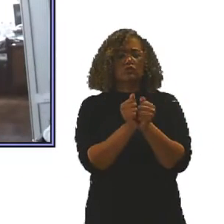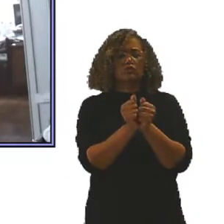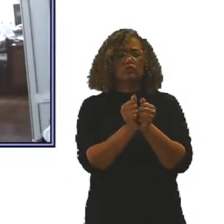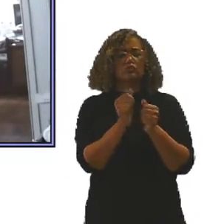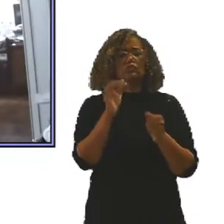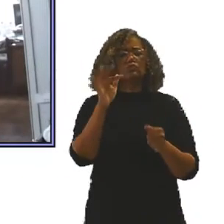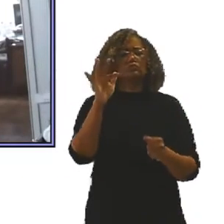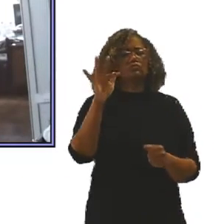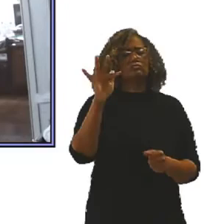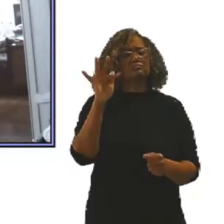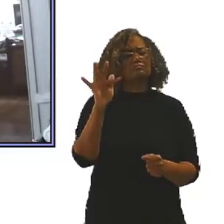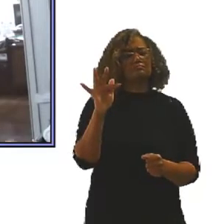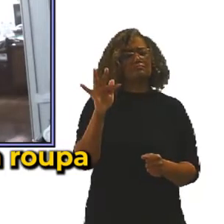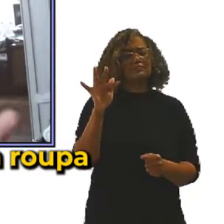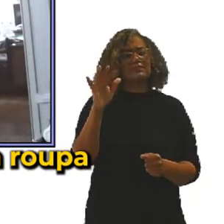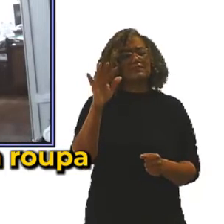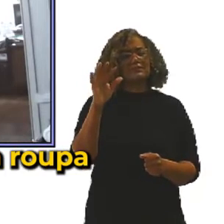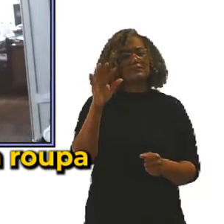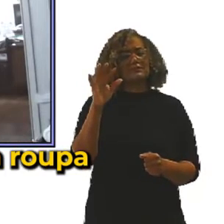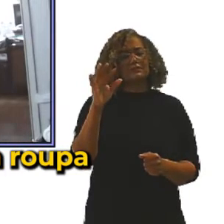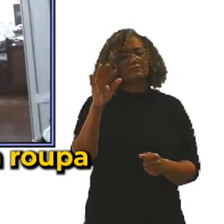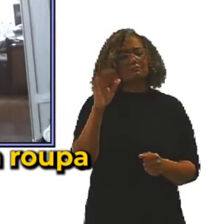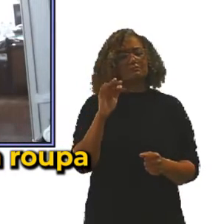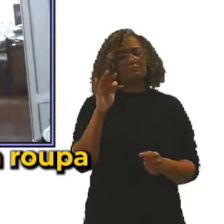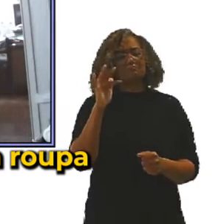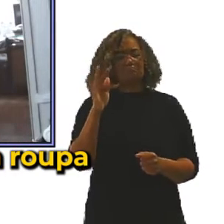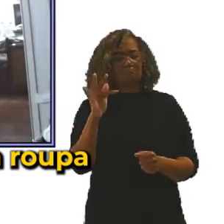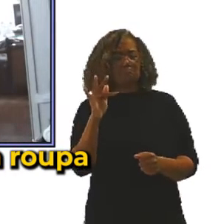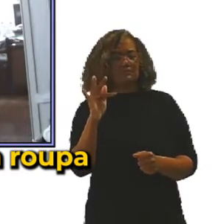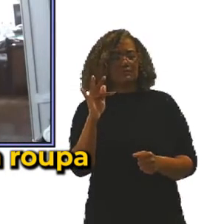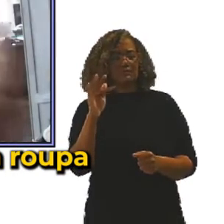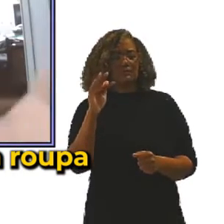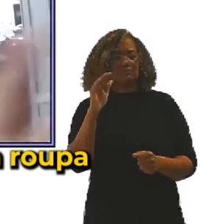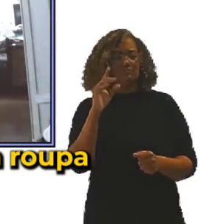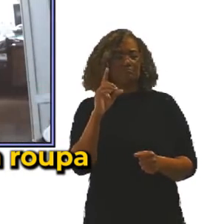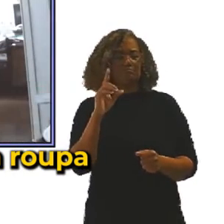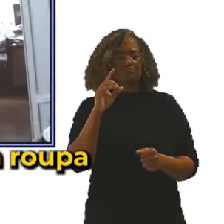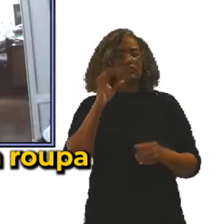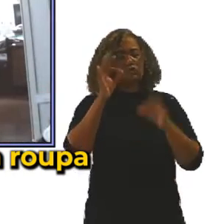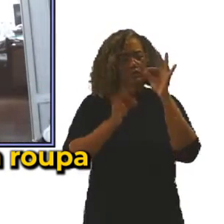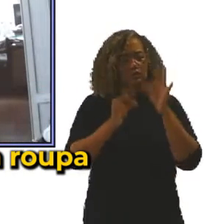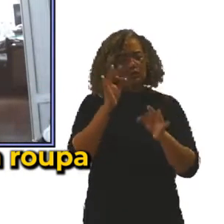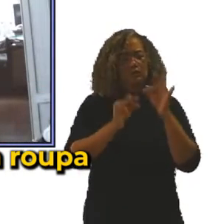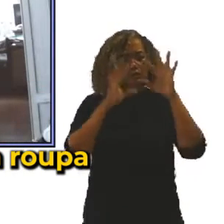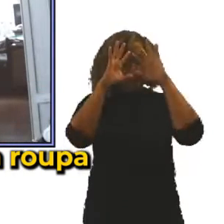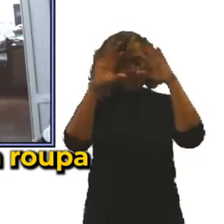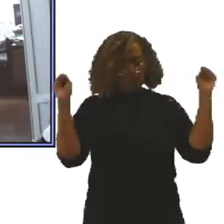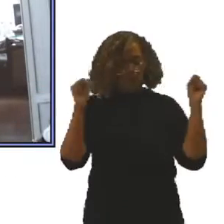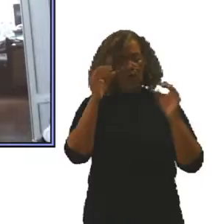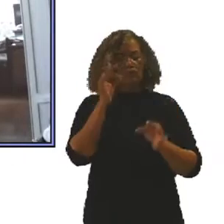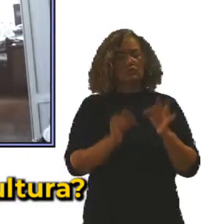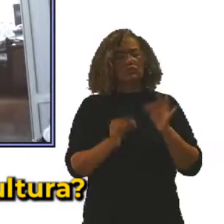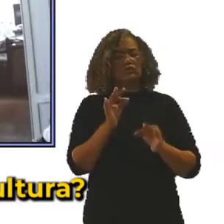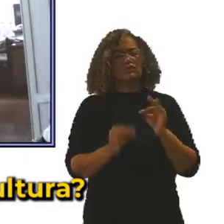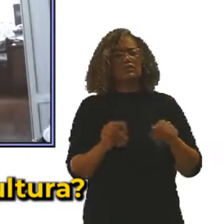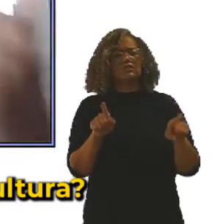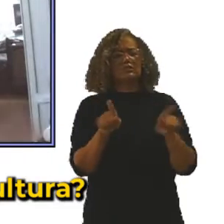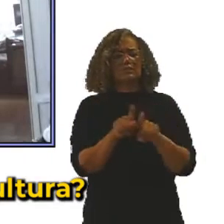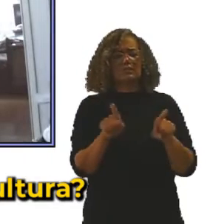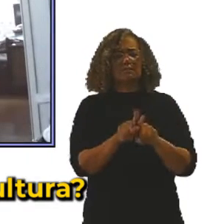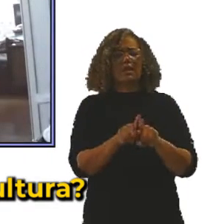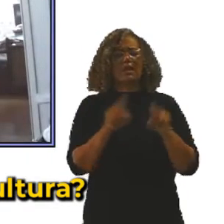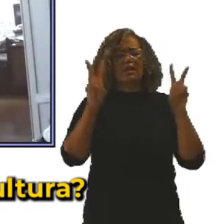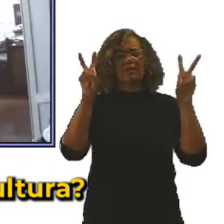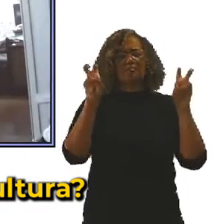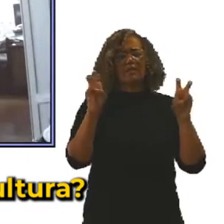porque falar de violência contra a mulher, colocando hoje a lupa nos feminicídios, é